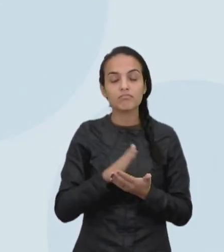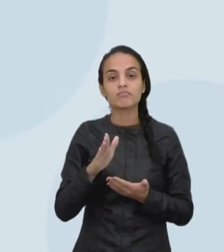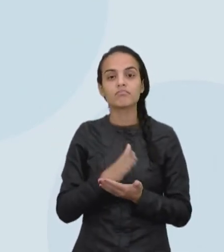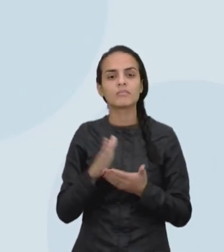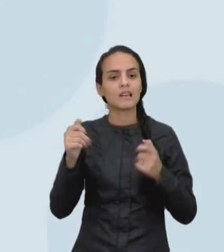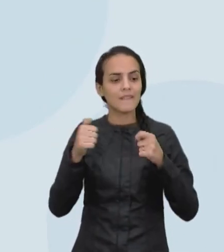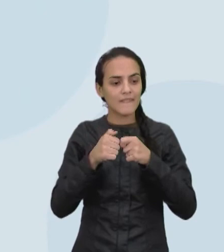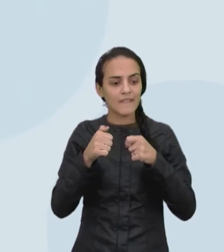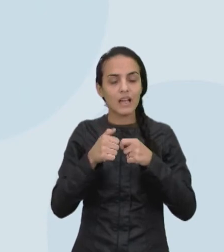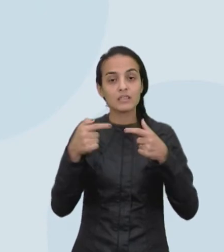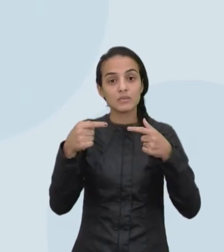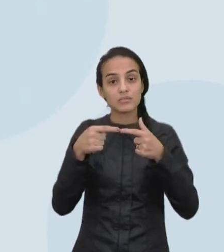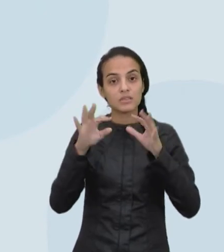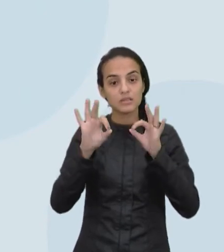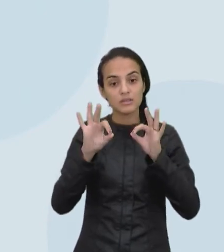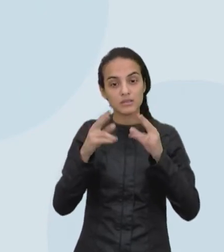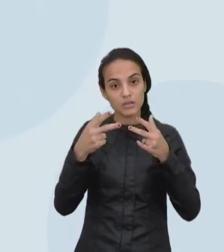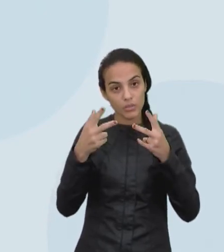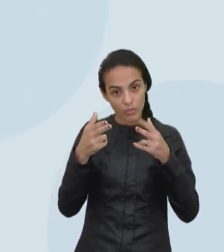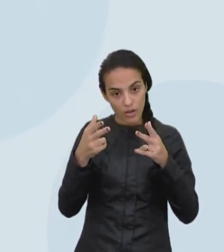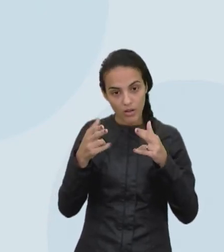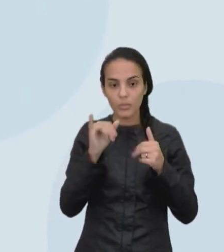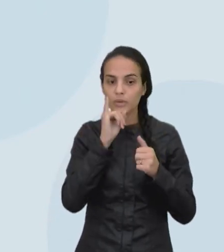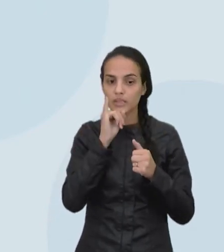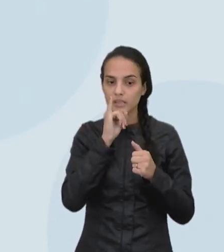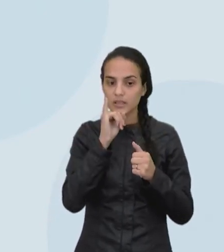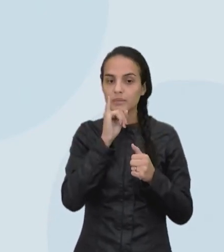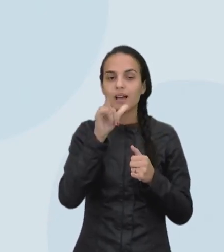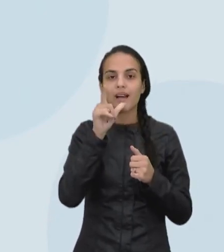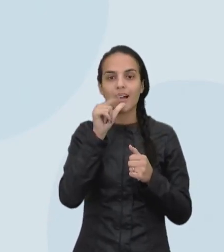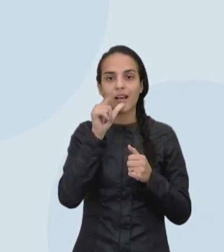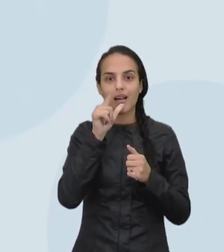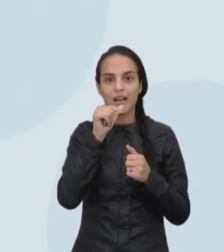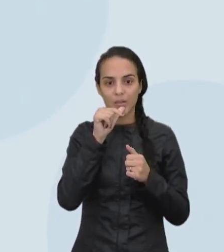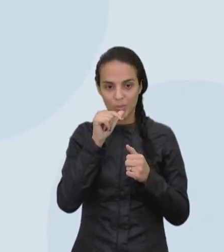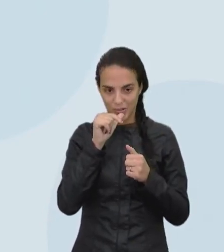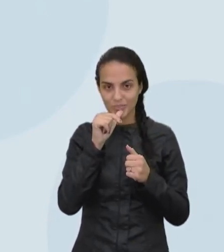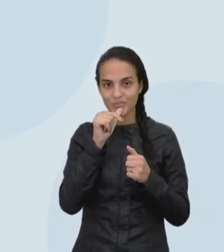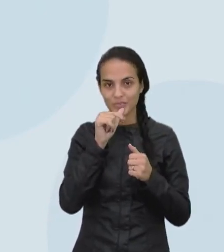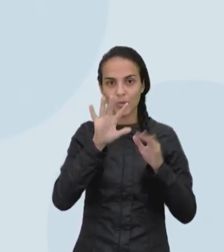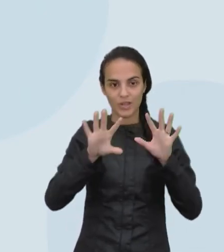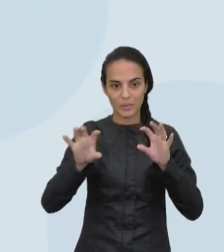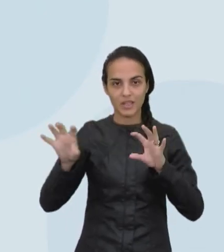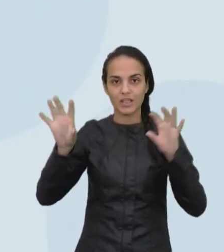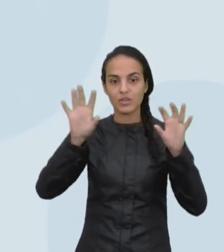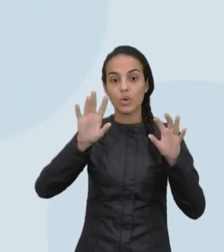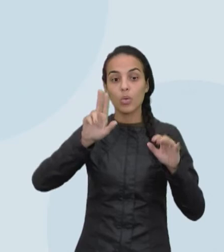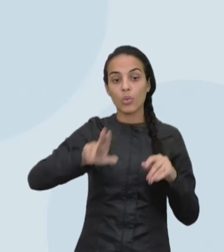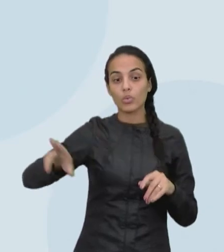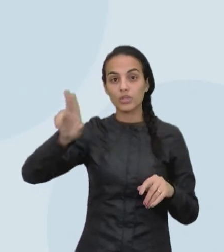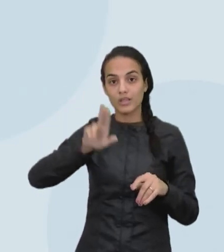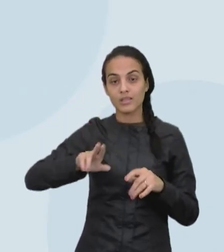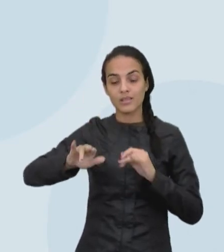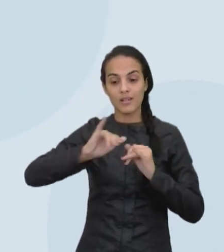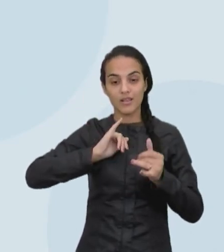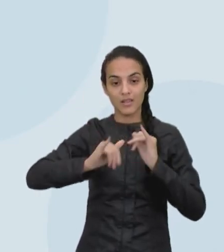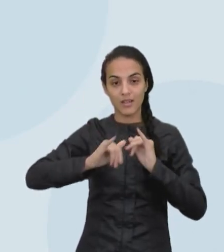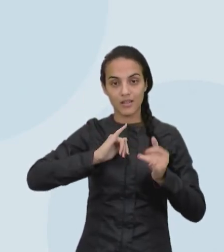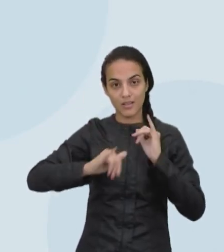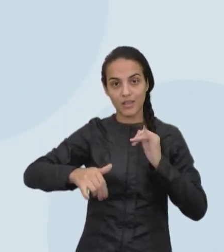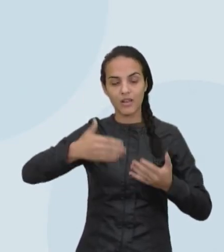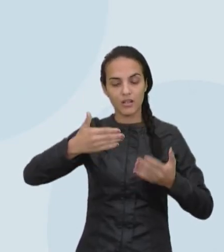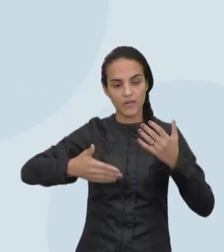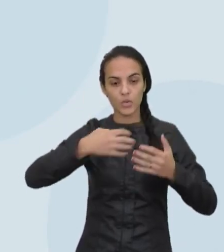fazem a mesma coisa. Olha, pega a água que está aí no meio ambiente, utiliza-se de energia das